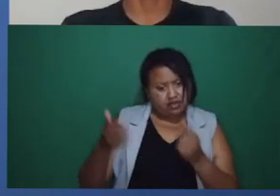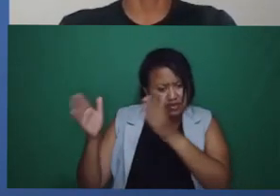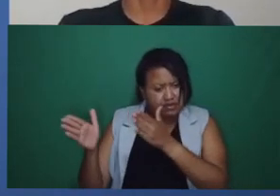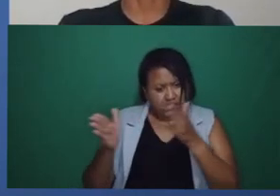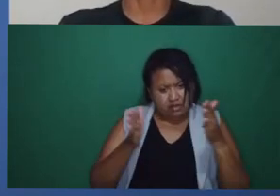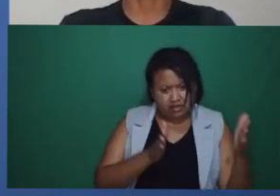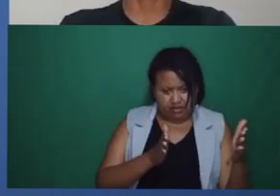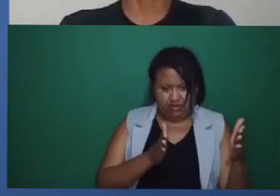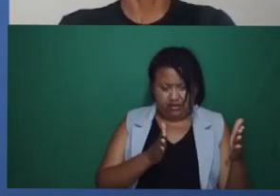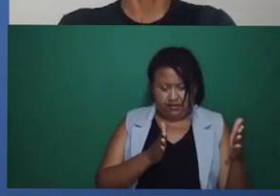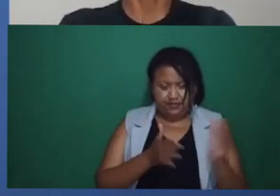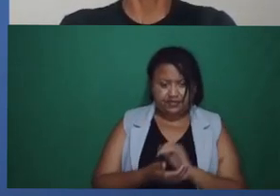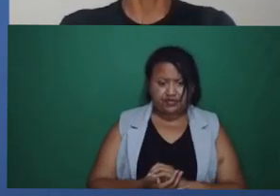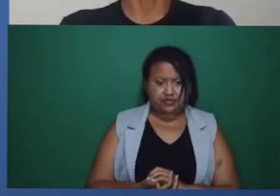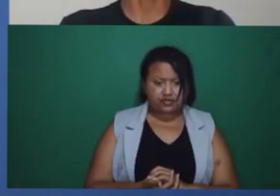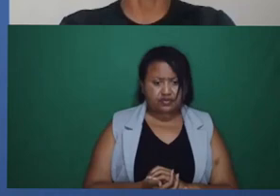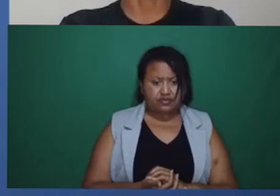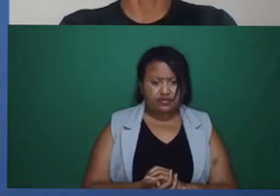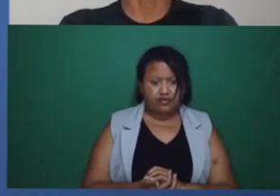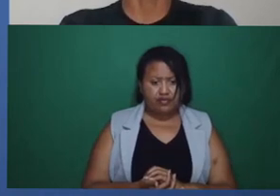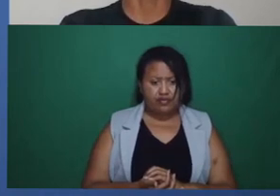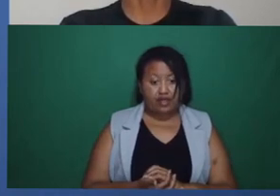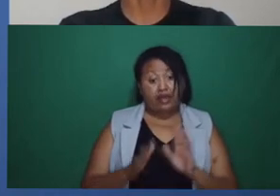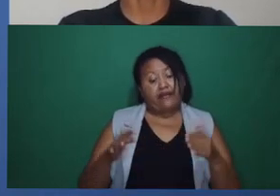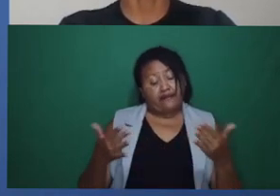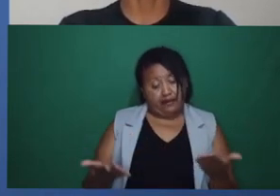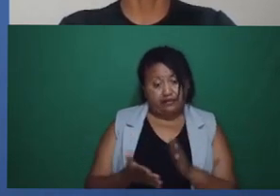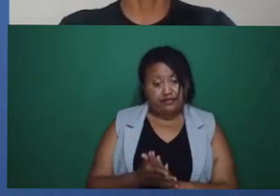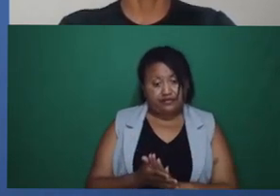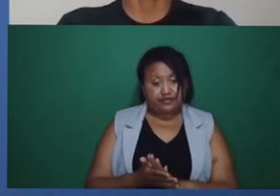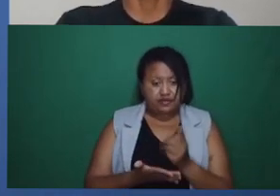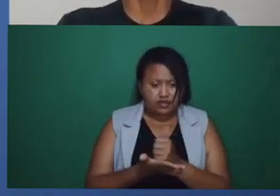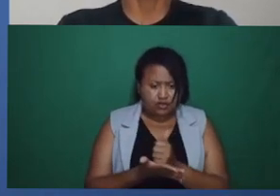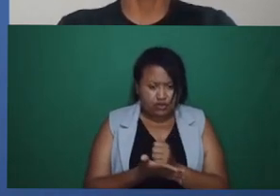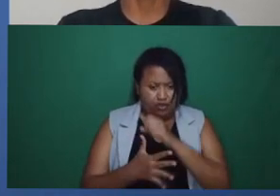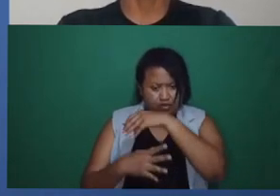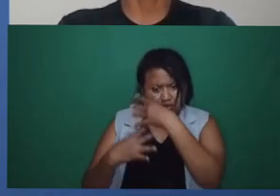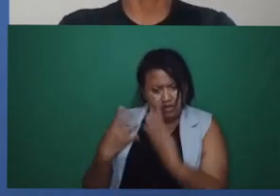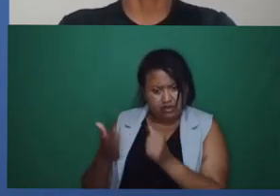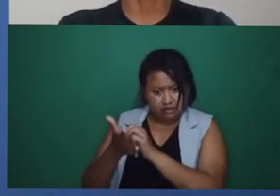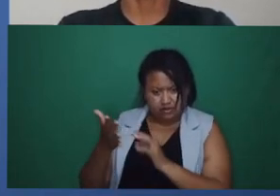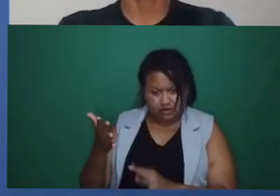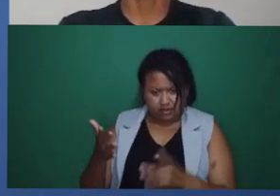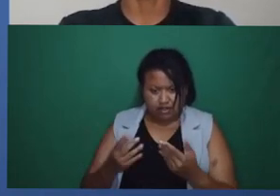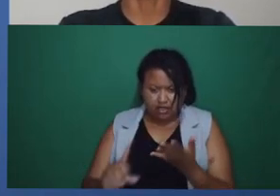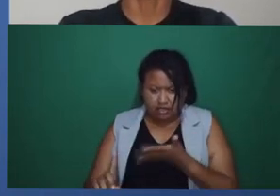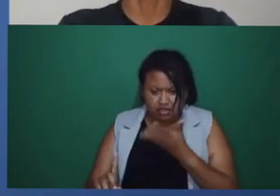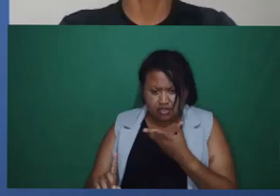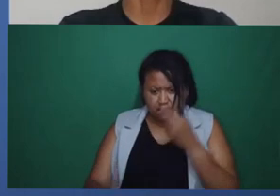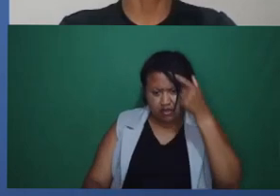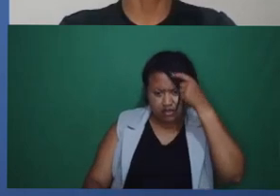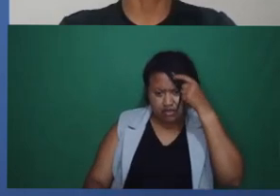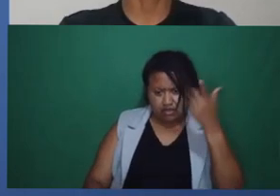sequências e progressão geométrica Então vamos lá joga o baralho é uma atividade que estimula o raciocínio